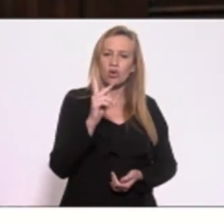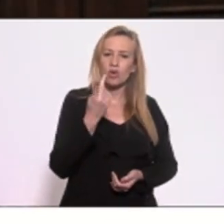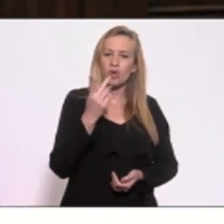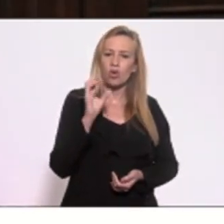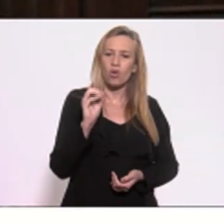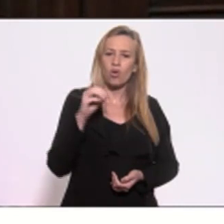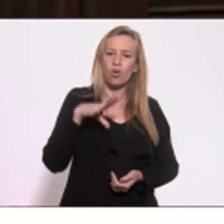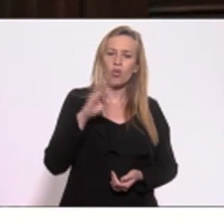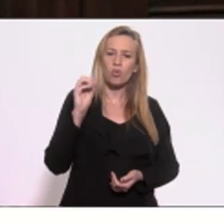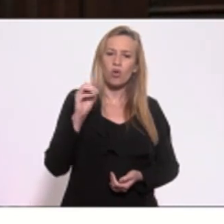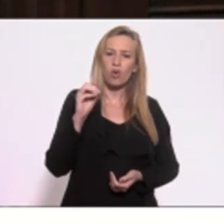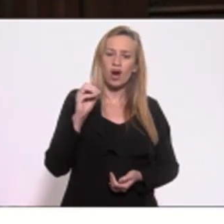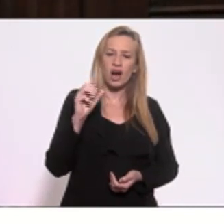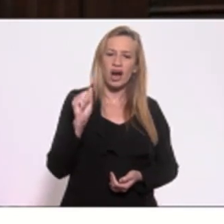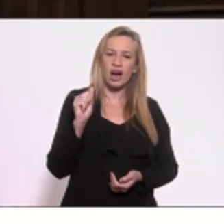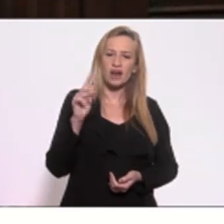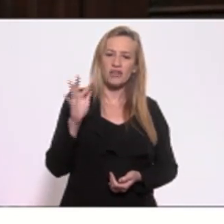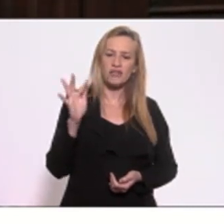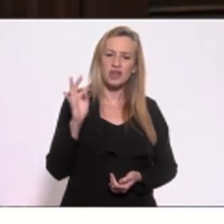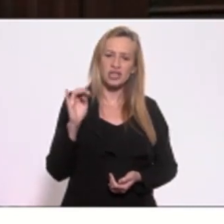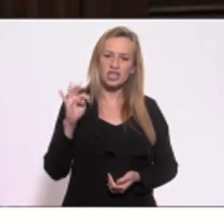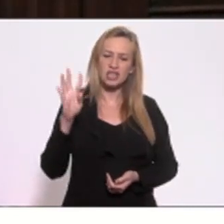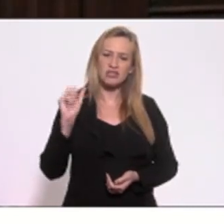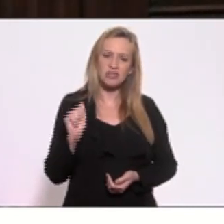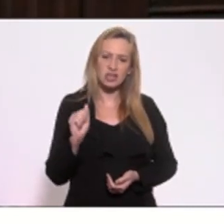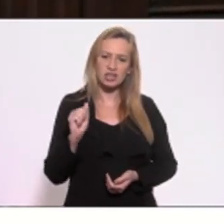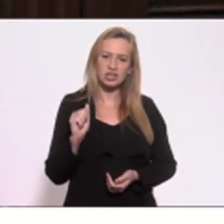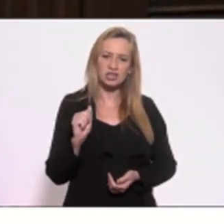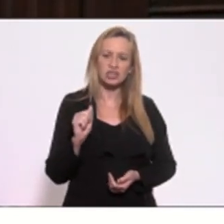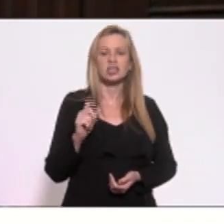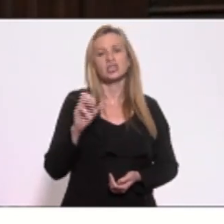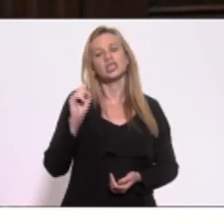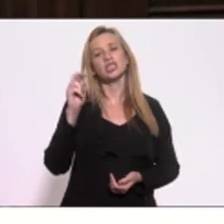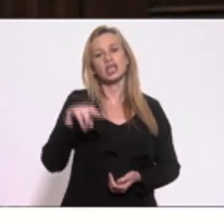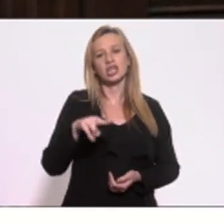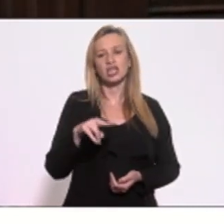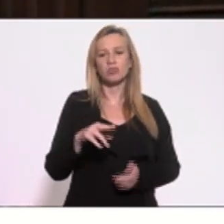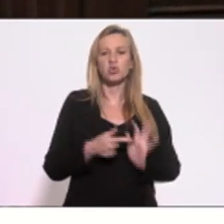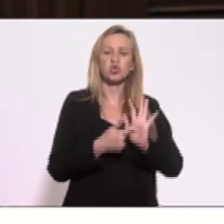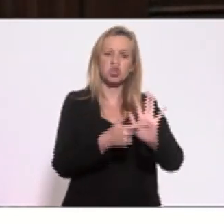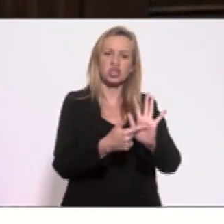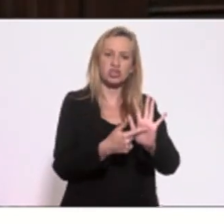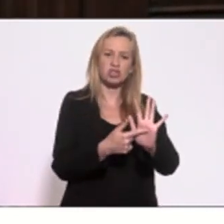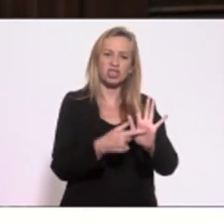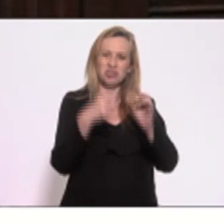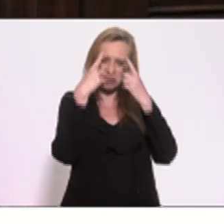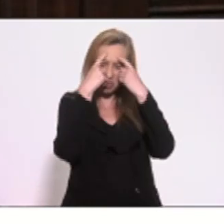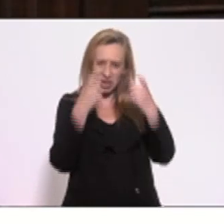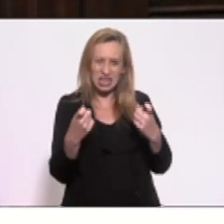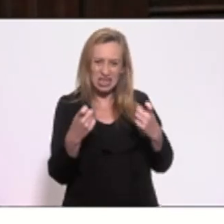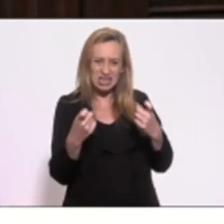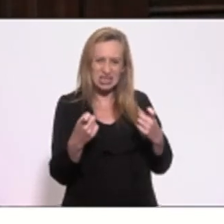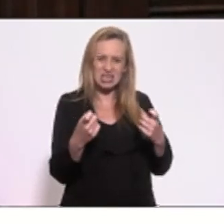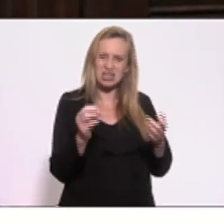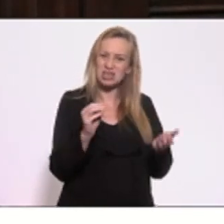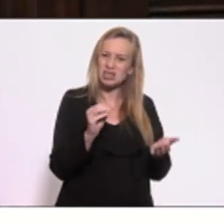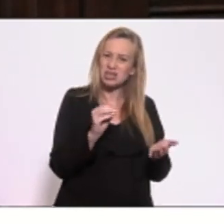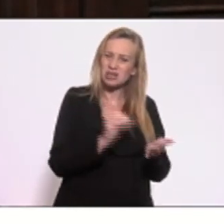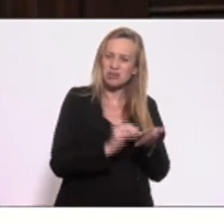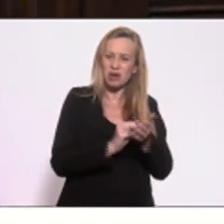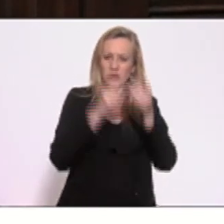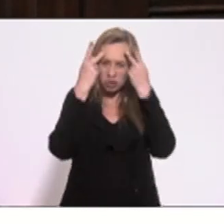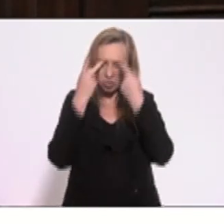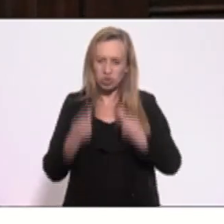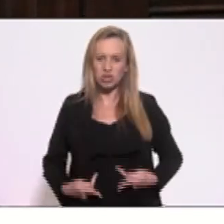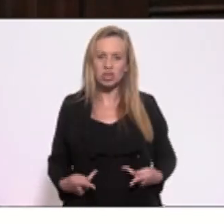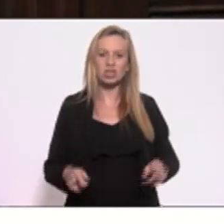homoafetiva de Glenn e David, colocada à luz e exposta de maneira violenta, de maneira desumana, inclusive colocando